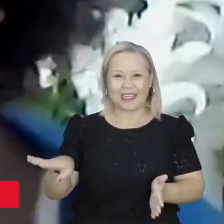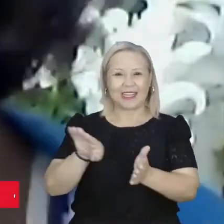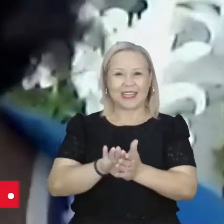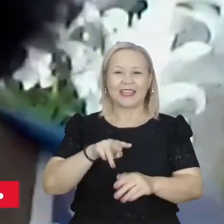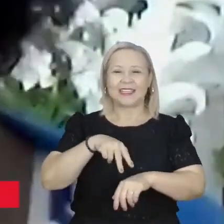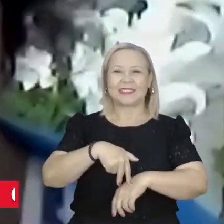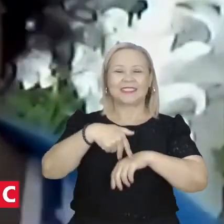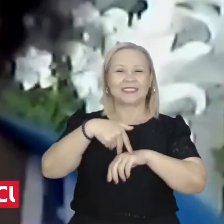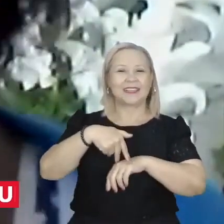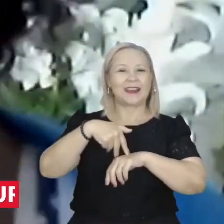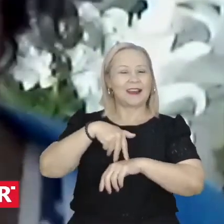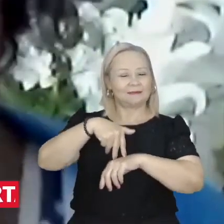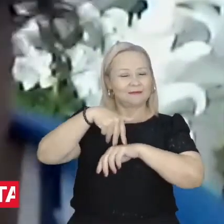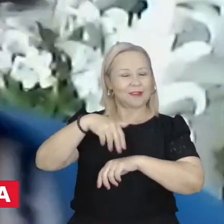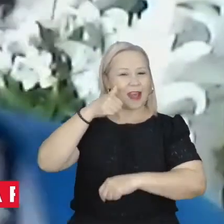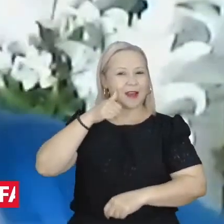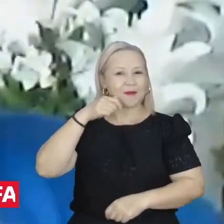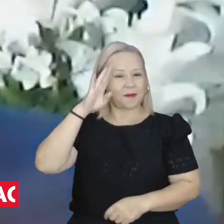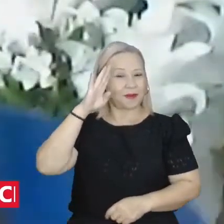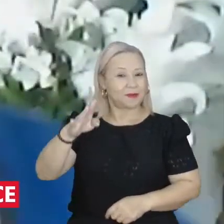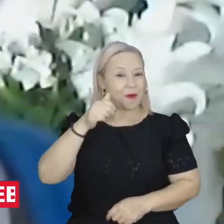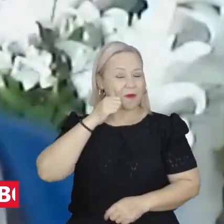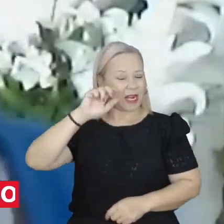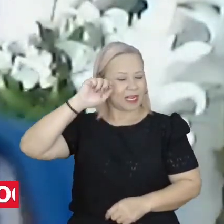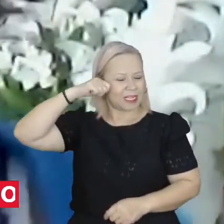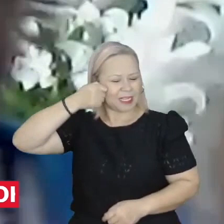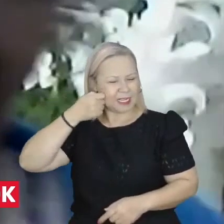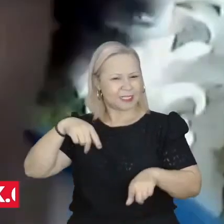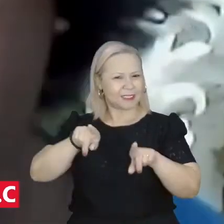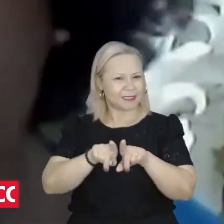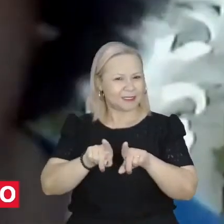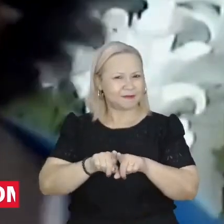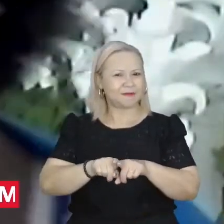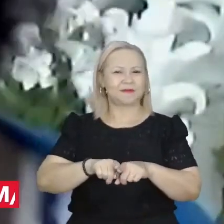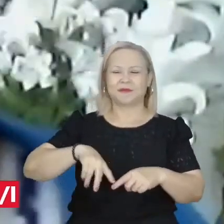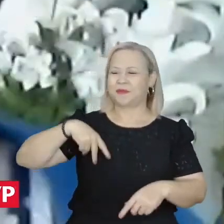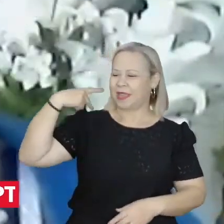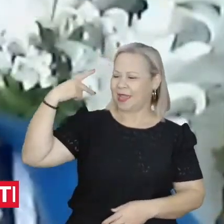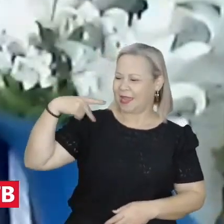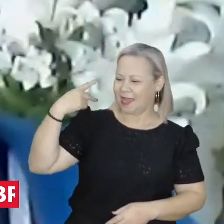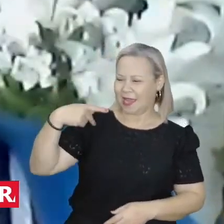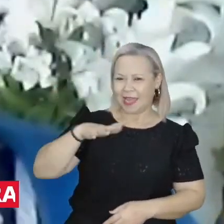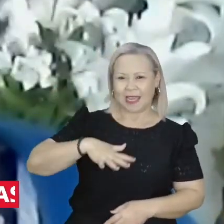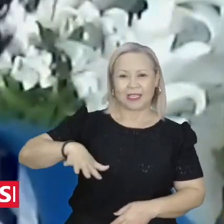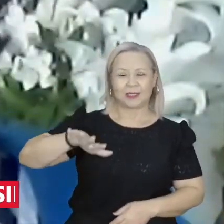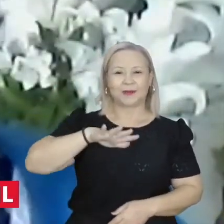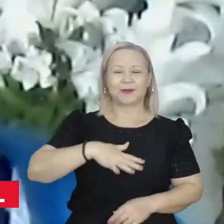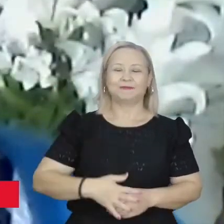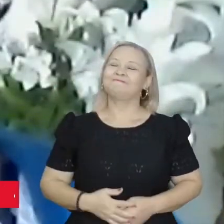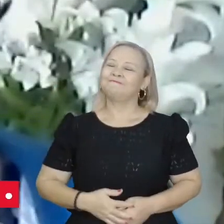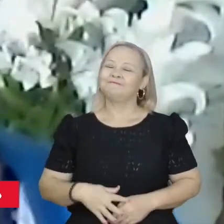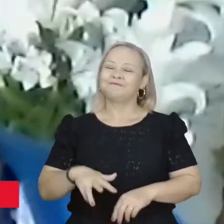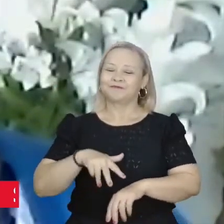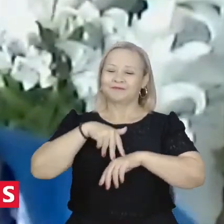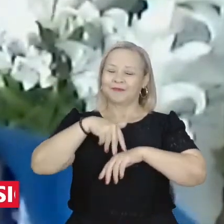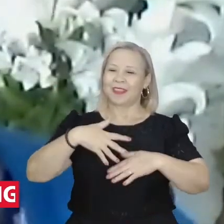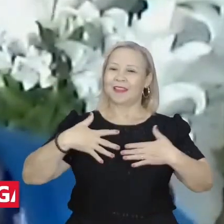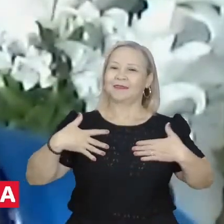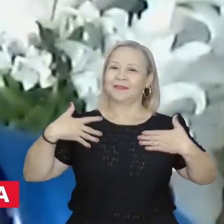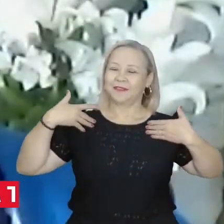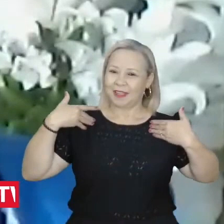Elas por Elas, né, na qualificação, na estimular, dar recurso, fazer tudo